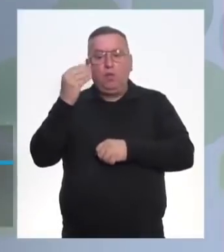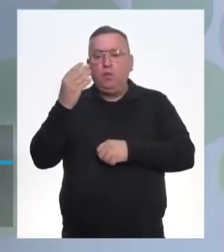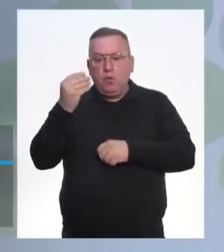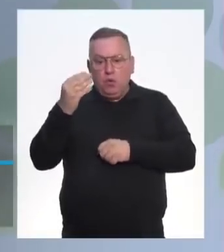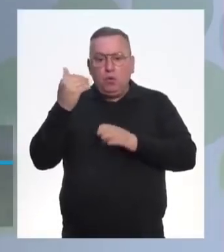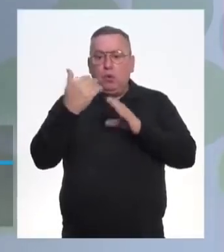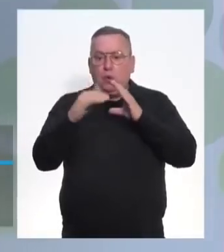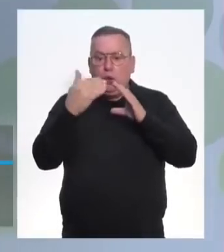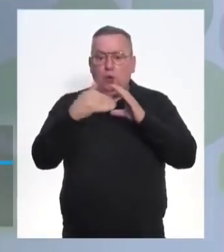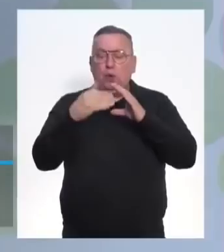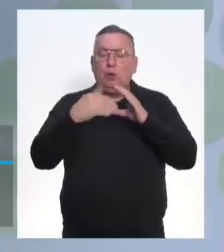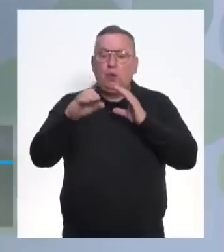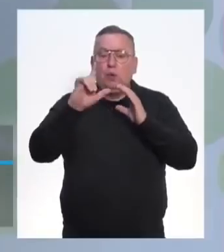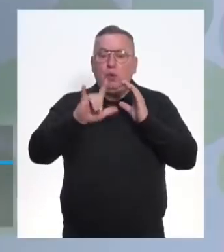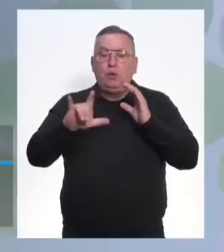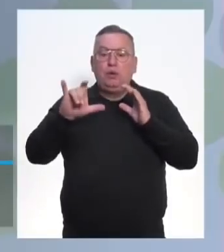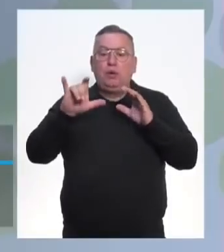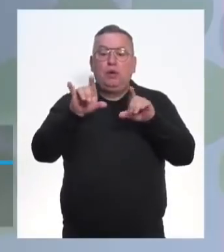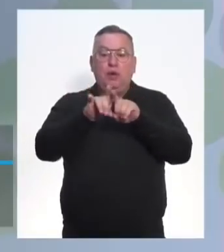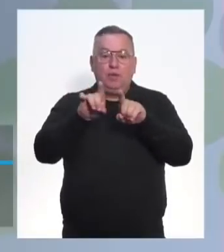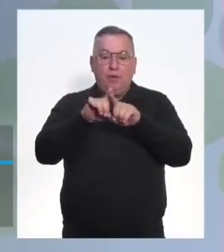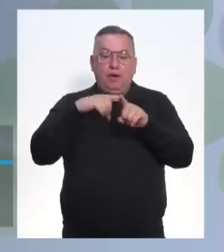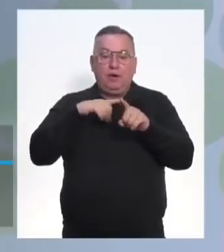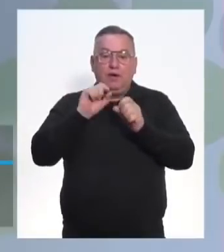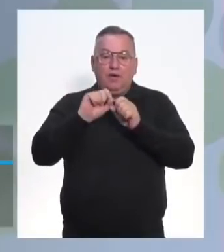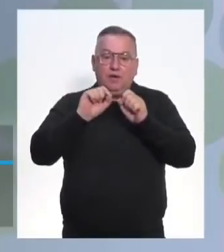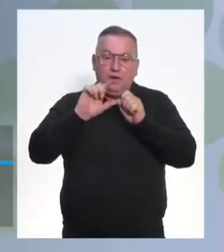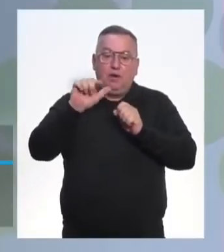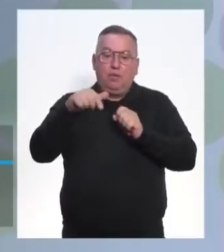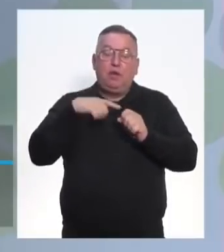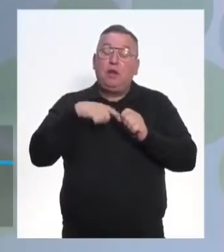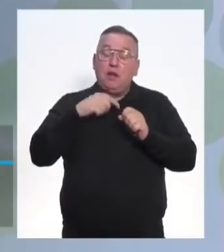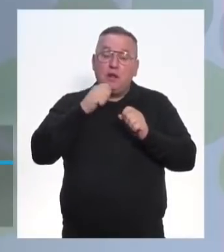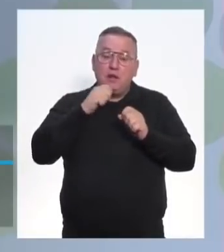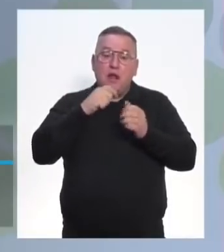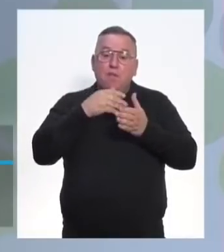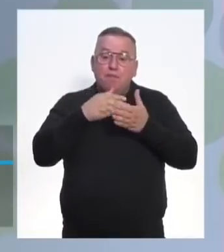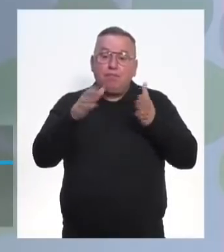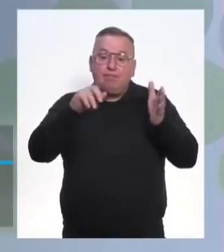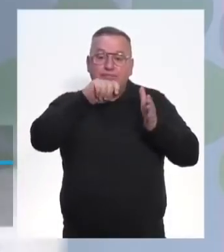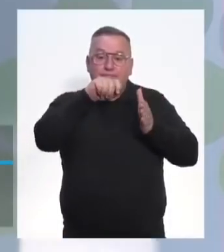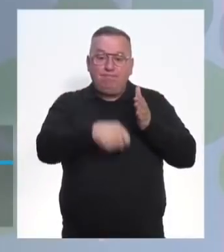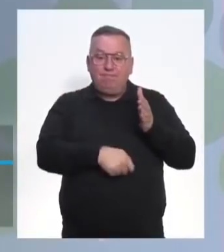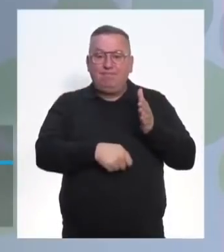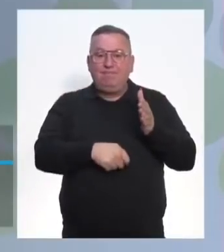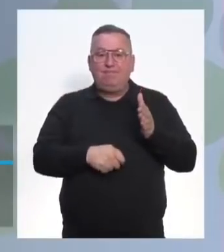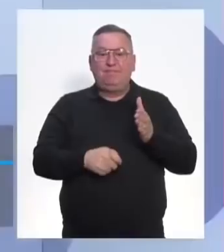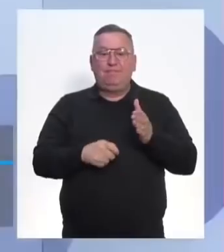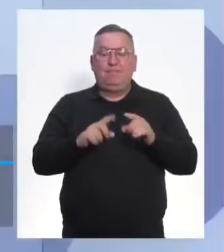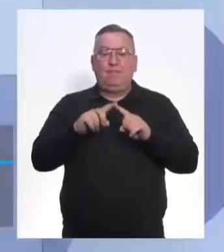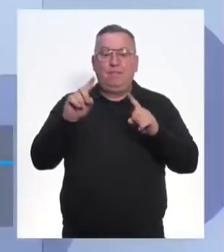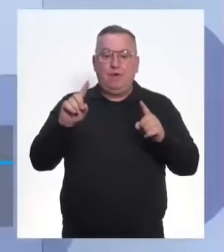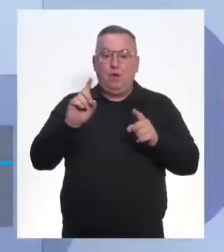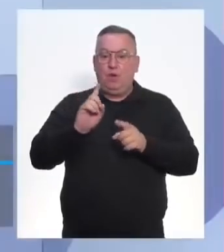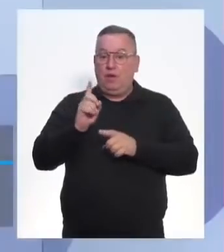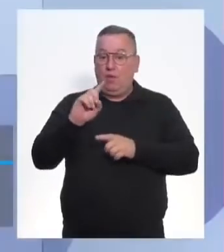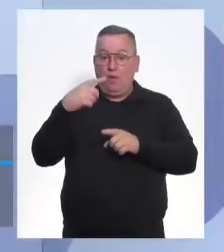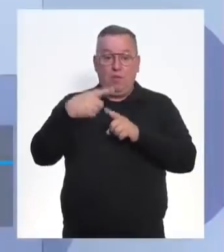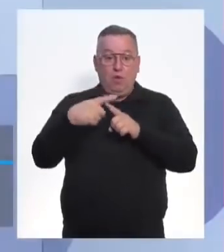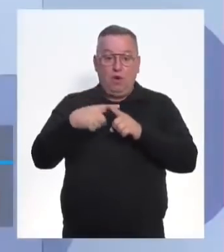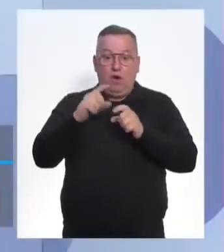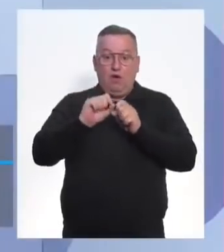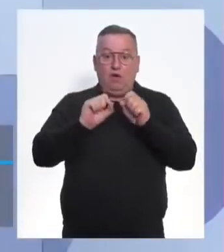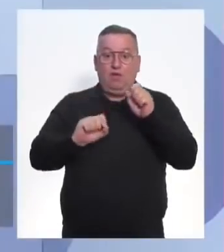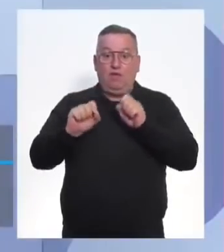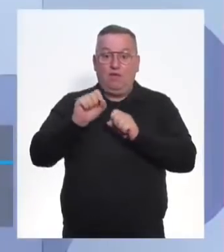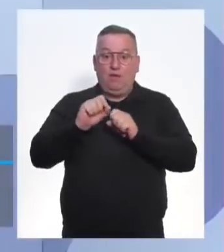muitos possam até ter inscrito depois, e ainda está Sim. aberta a inscrição, né, Ale? Exatamente, gente. Então, assim, não é porque a gente fez